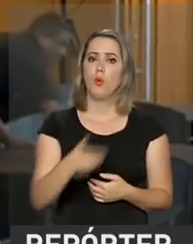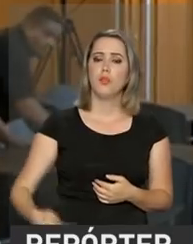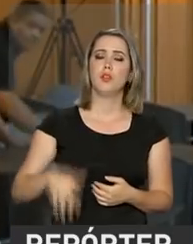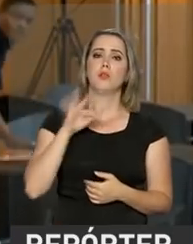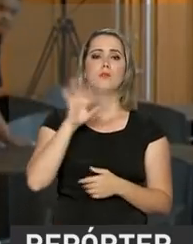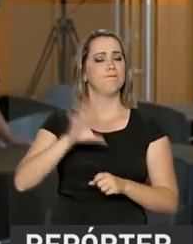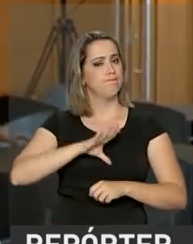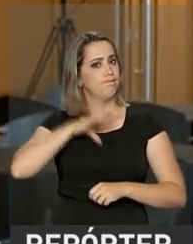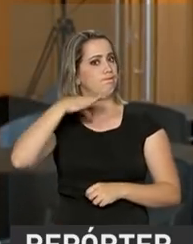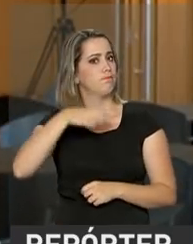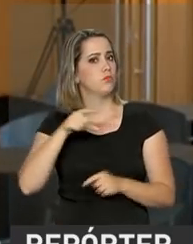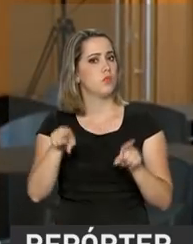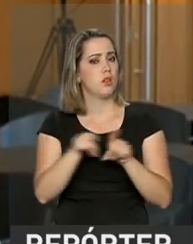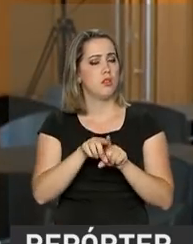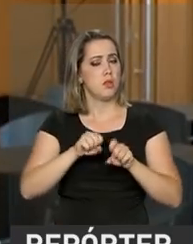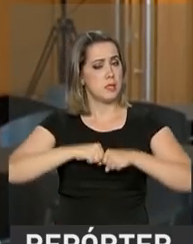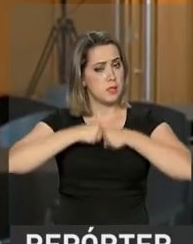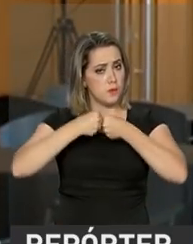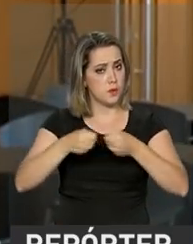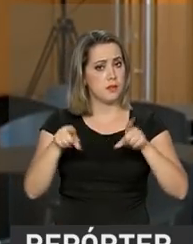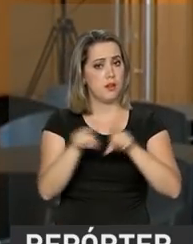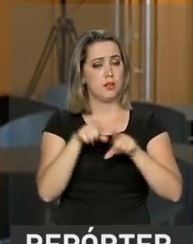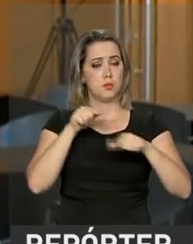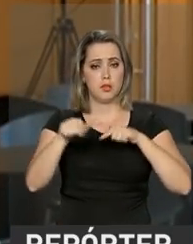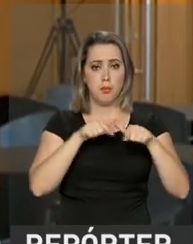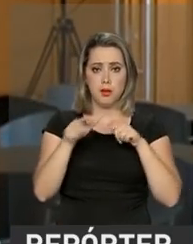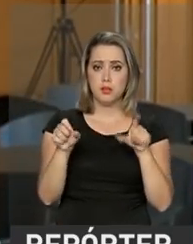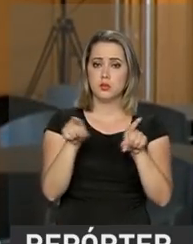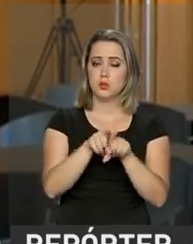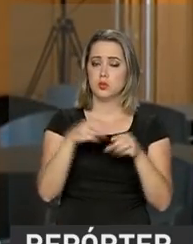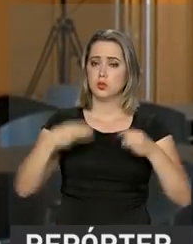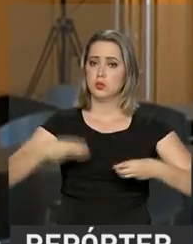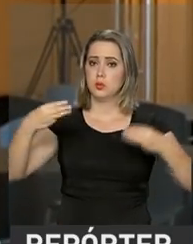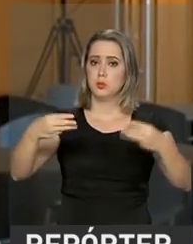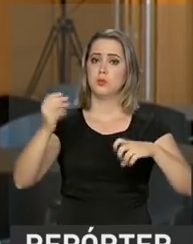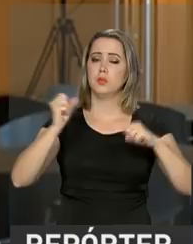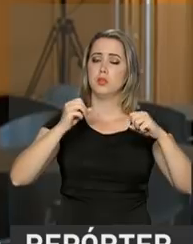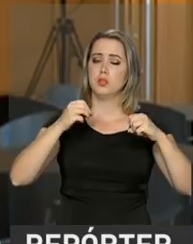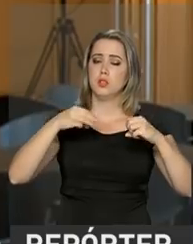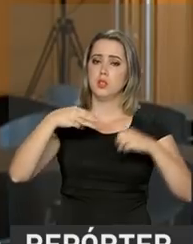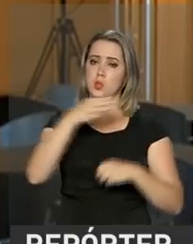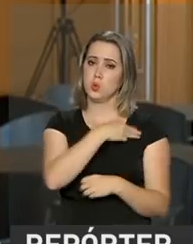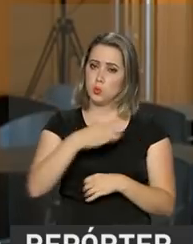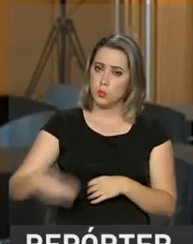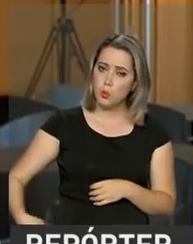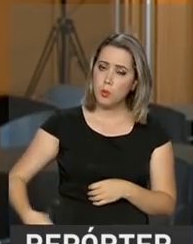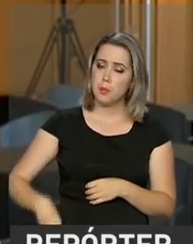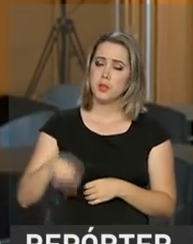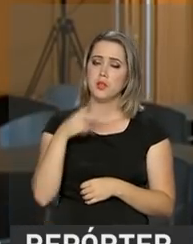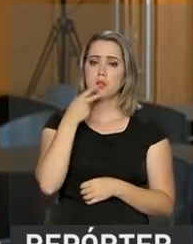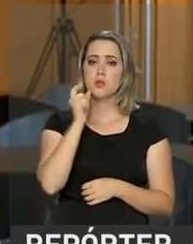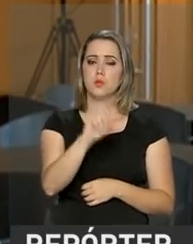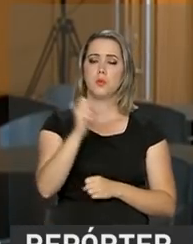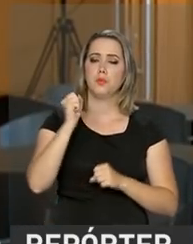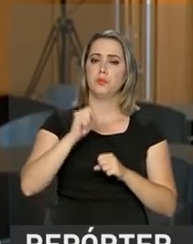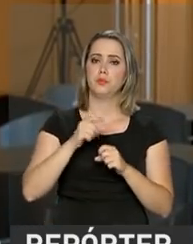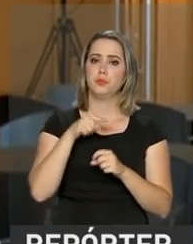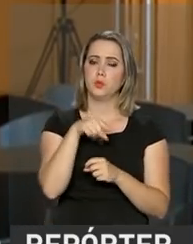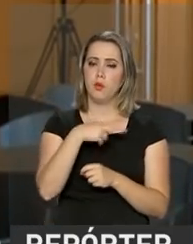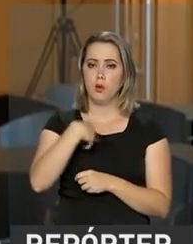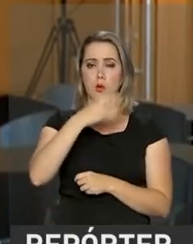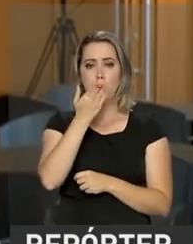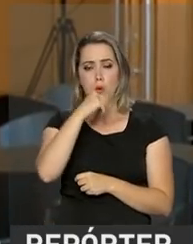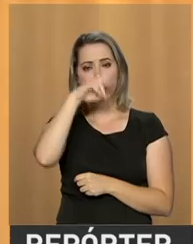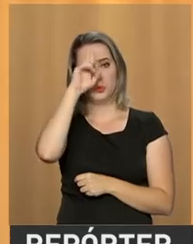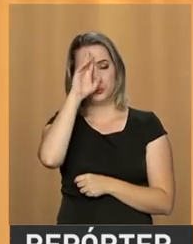trabalhado foi o que o ministro da indústria e comércio exterior e serviços martins pereira e empresários do setor mobiliário durante um almoço na